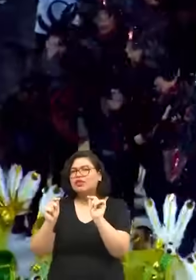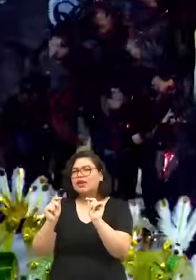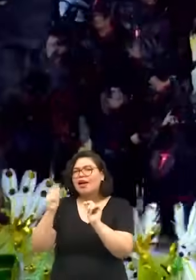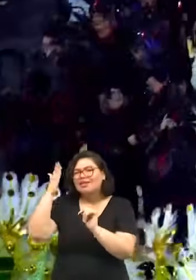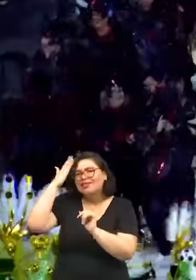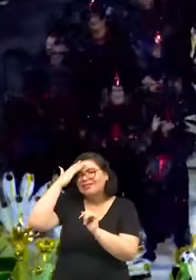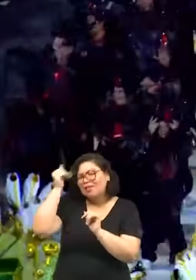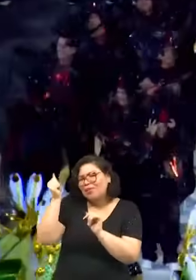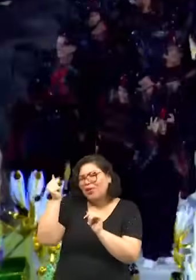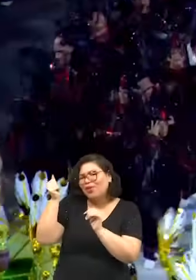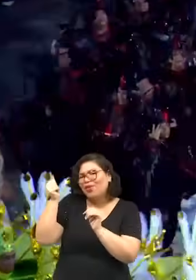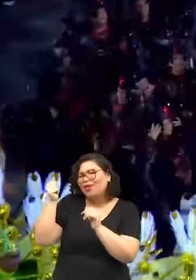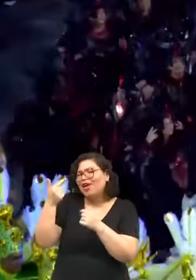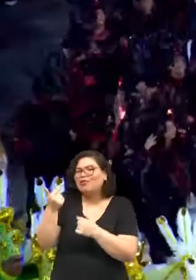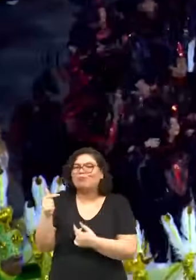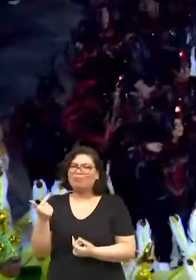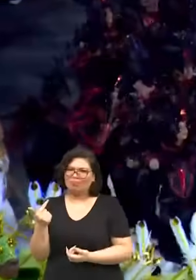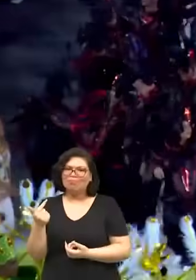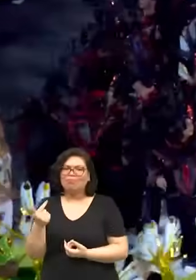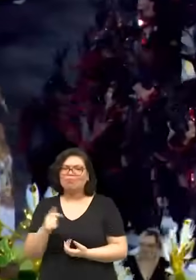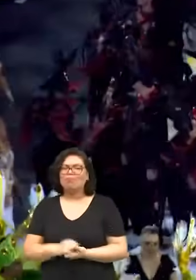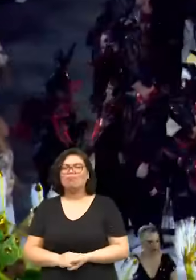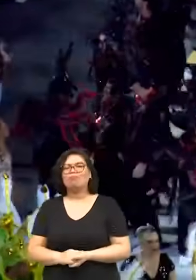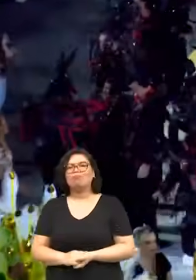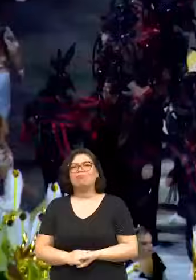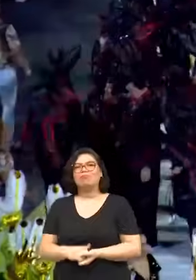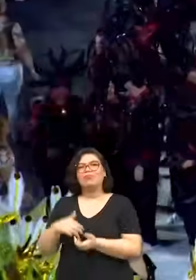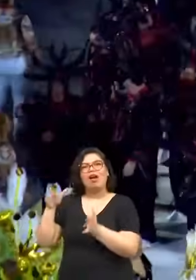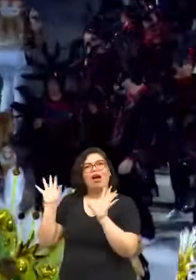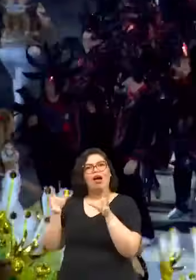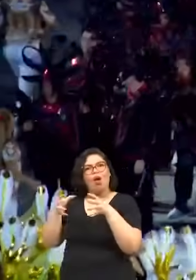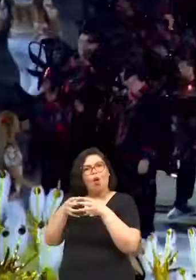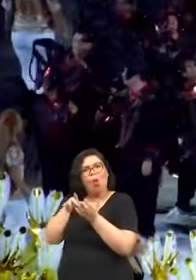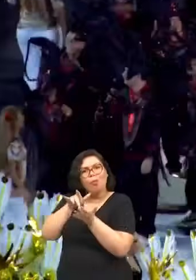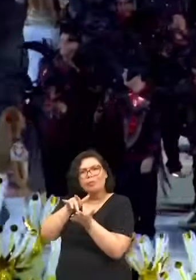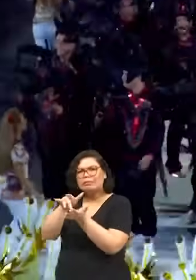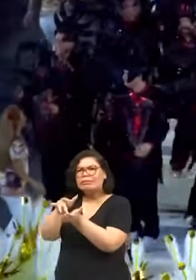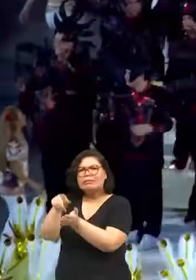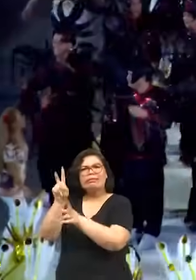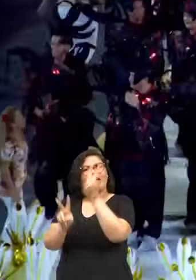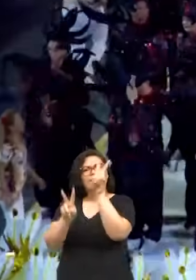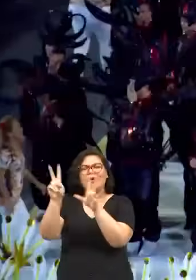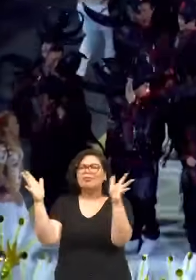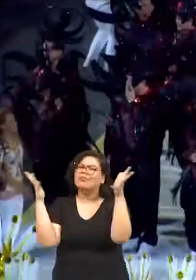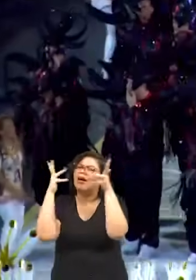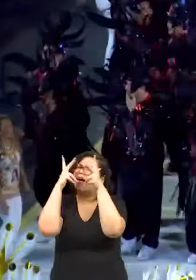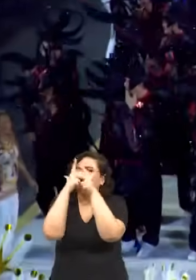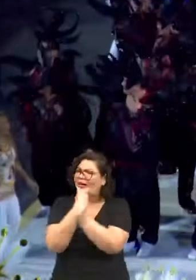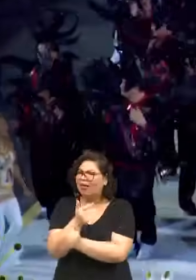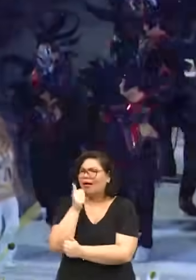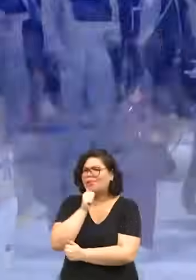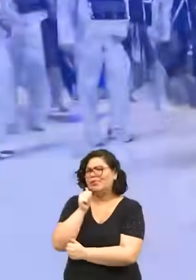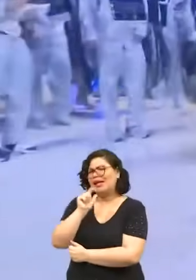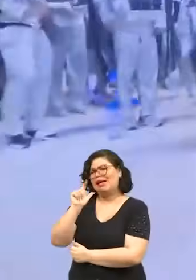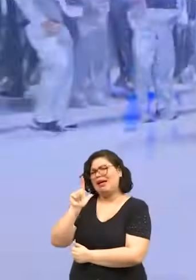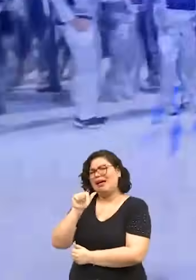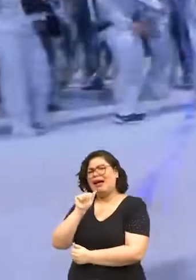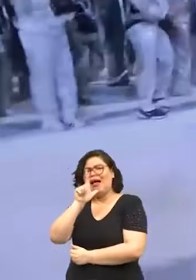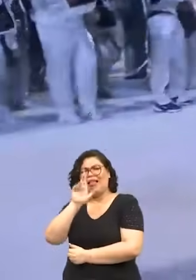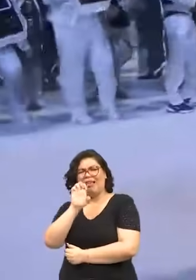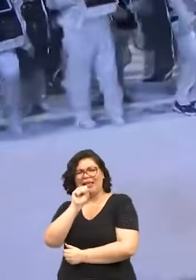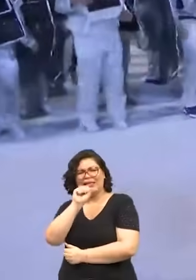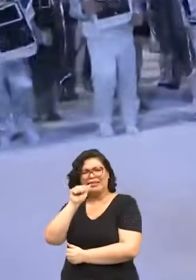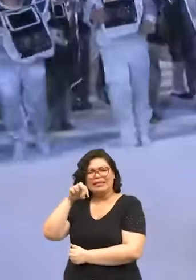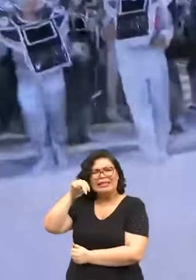a Andanças fazendo um carnaval belíssimo, hein, Alessandra? Alessandra tá feliz demais aqui, é só sorrisos,